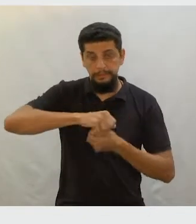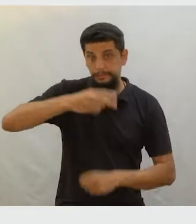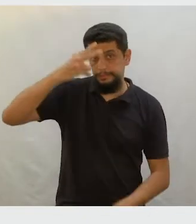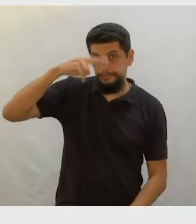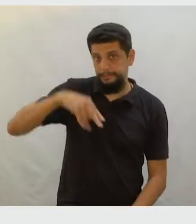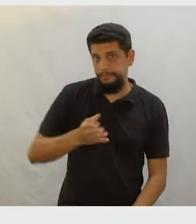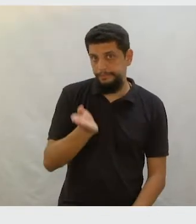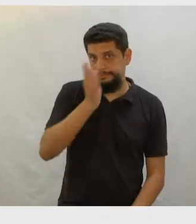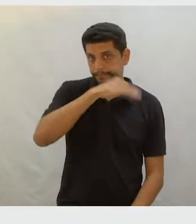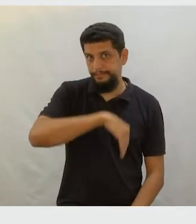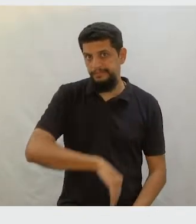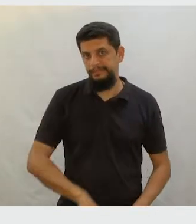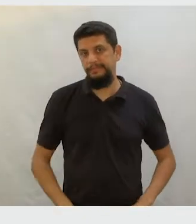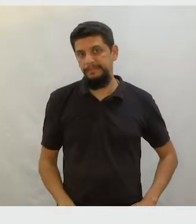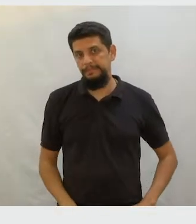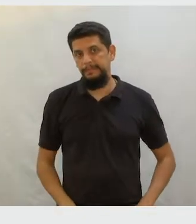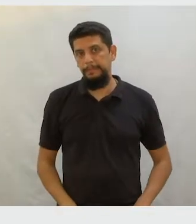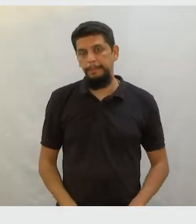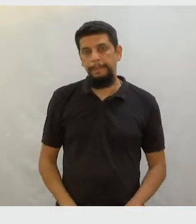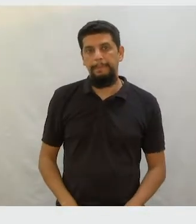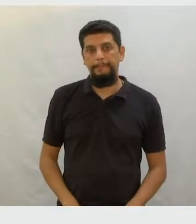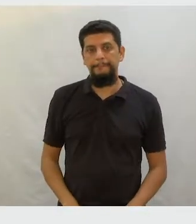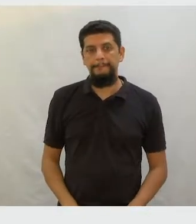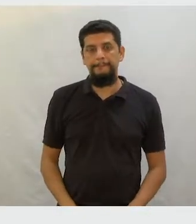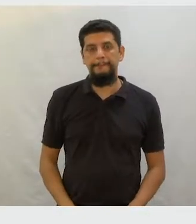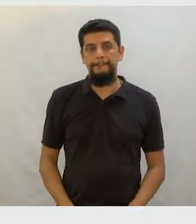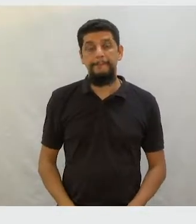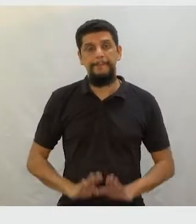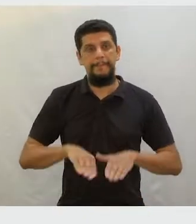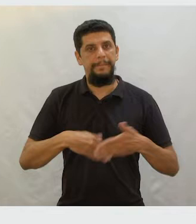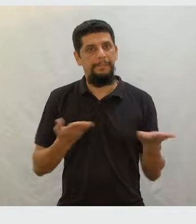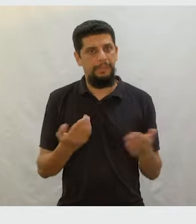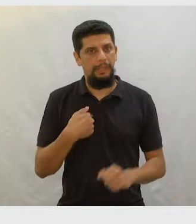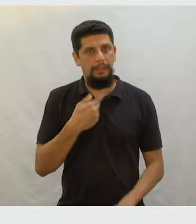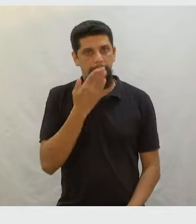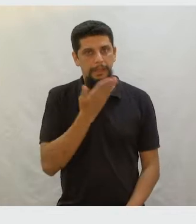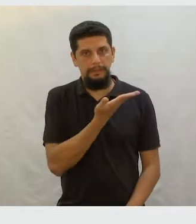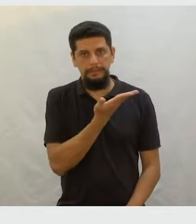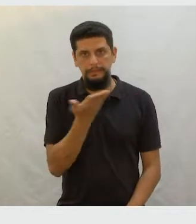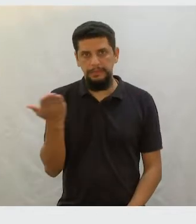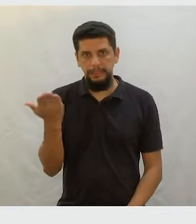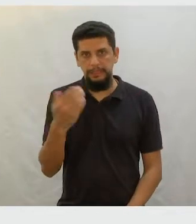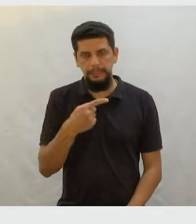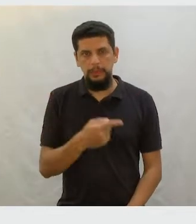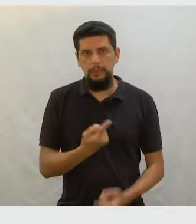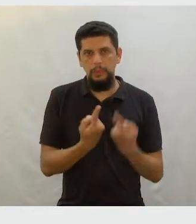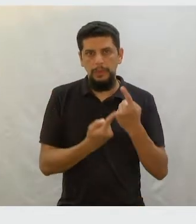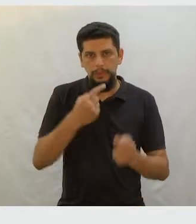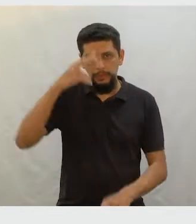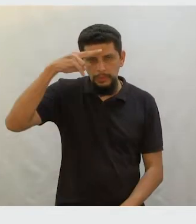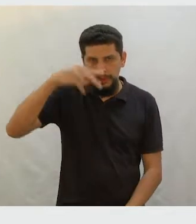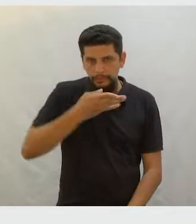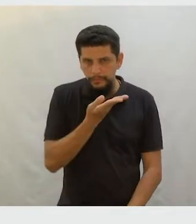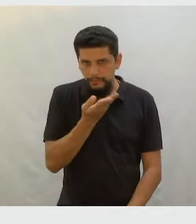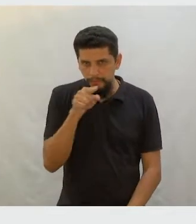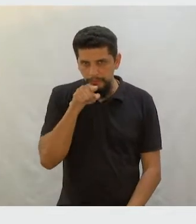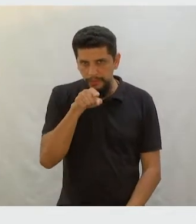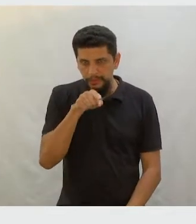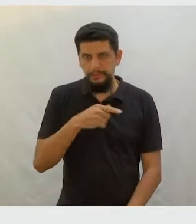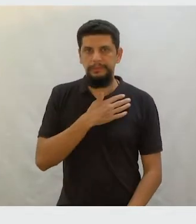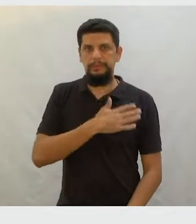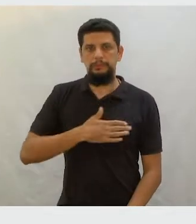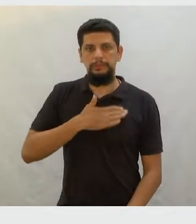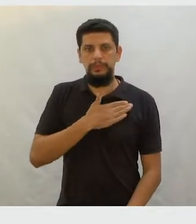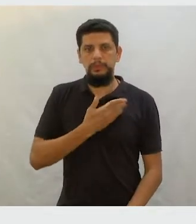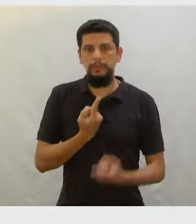mais na história nessa história do Pedrinho então eu peço para vocês de quais histórias você gosta